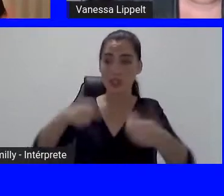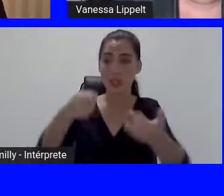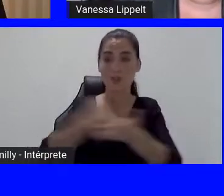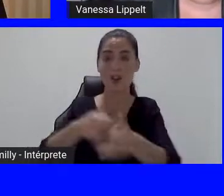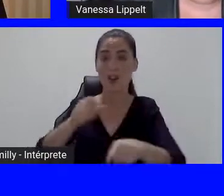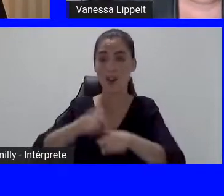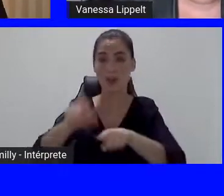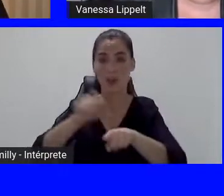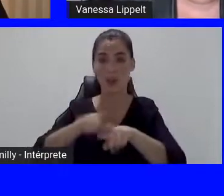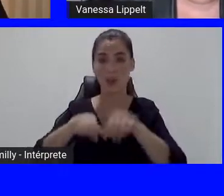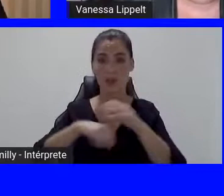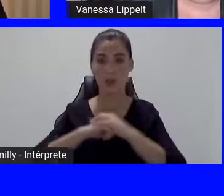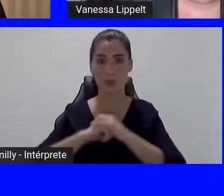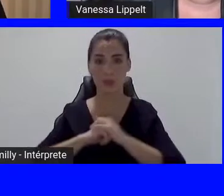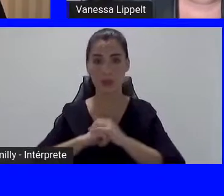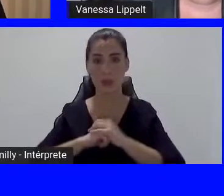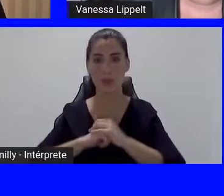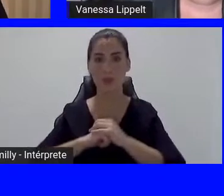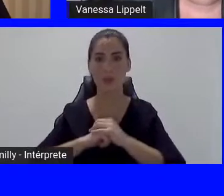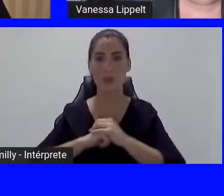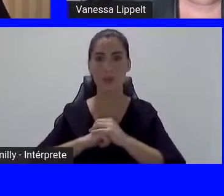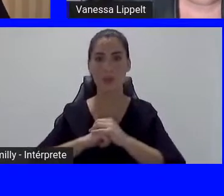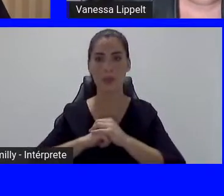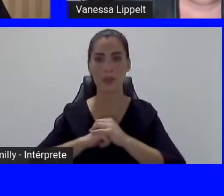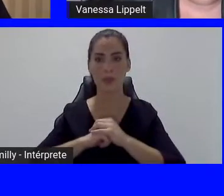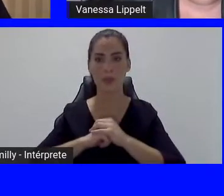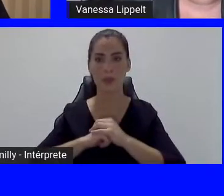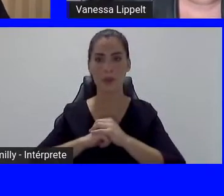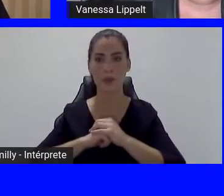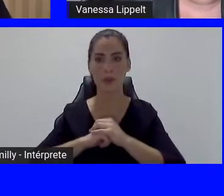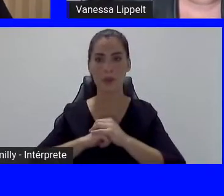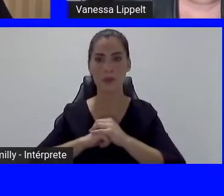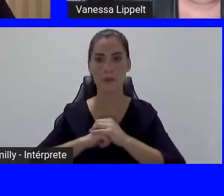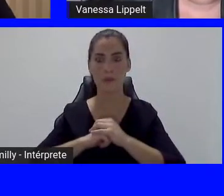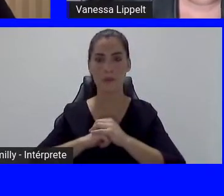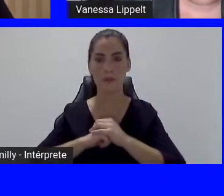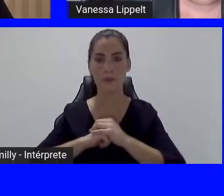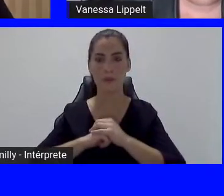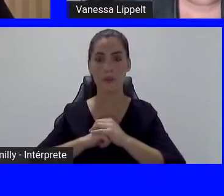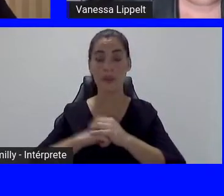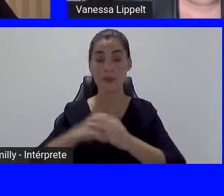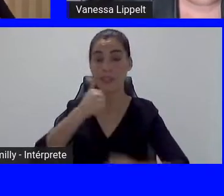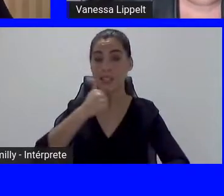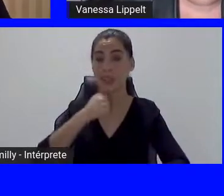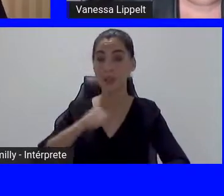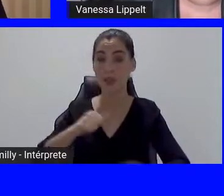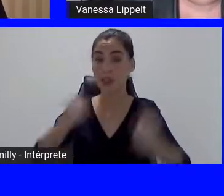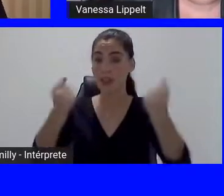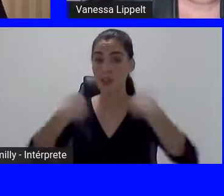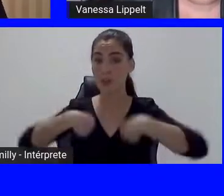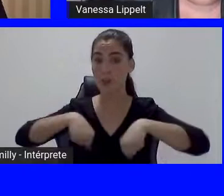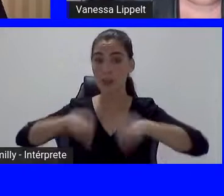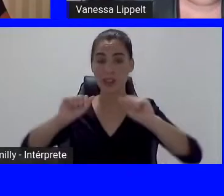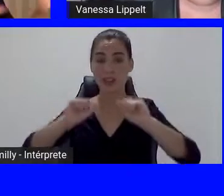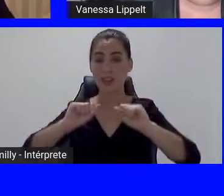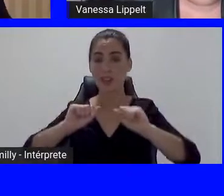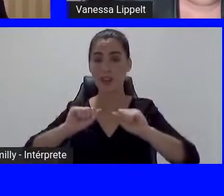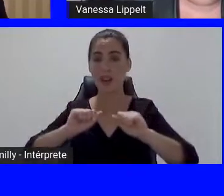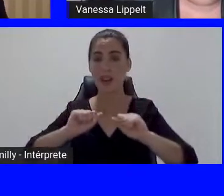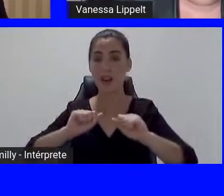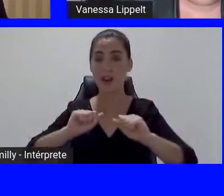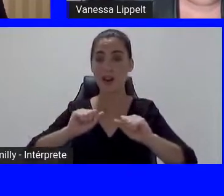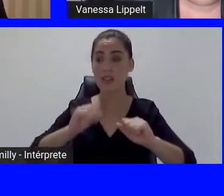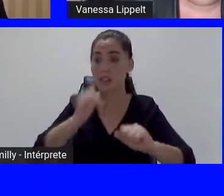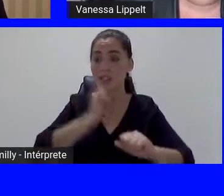pela segurança da mulher junto aos seus filhos, de não ter que ser espancada todo dia e saber que não consegue romper esse ciclo da violência porque não